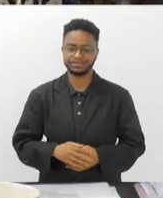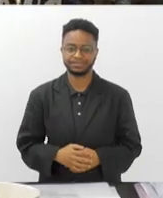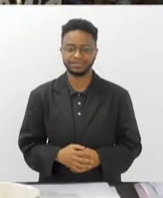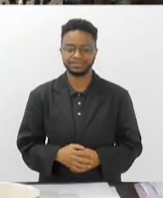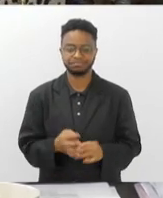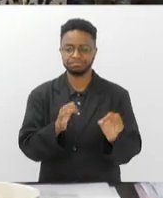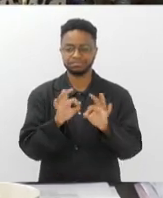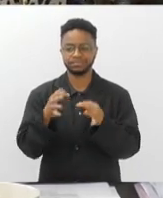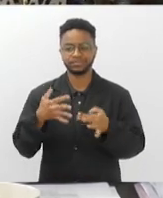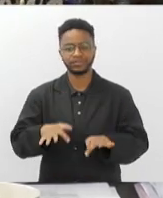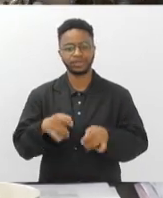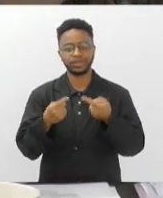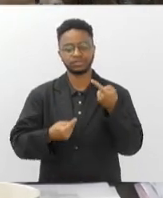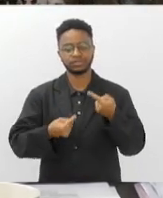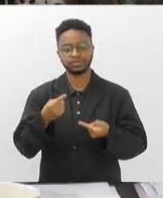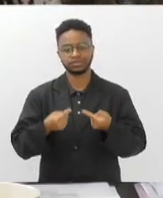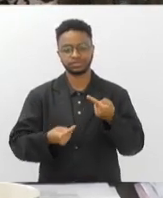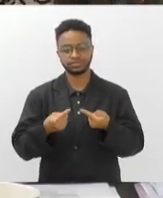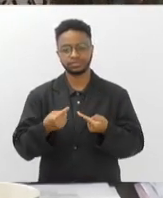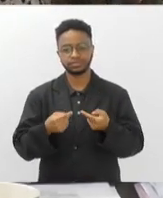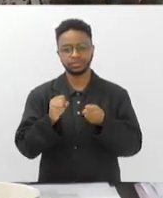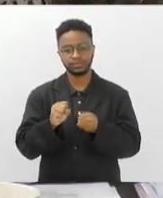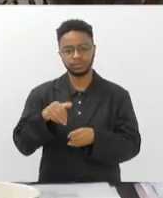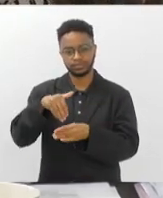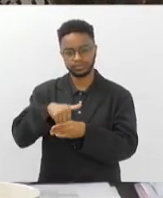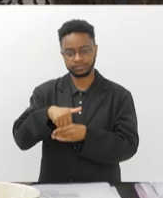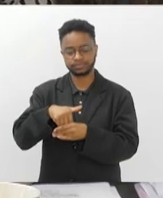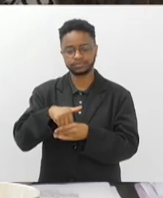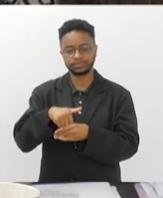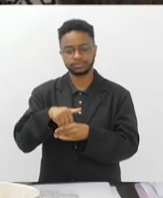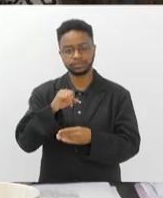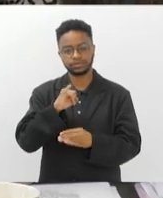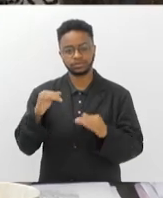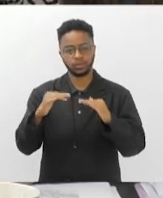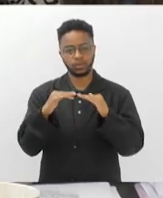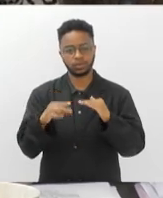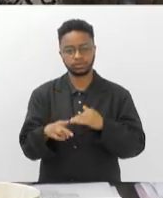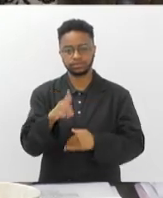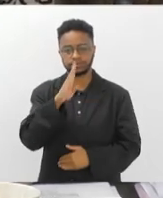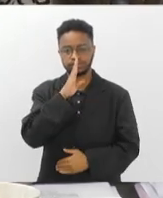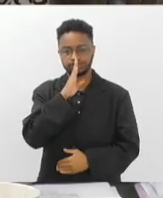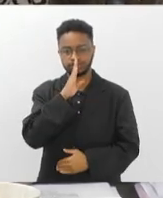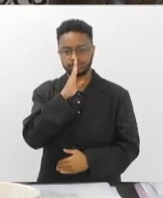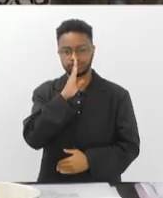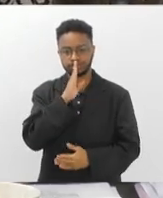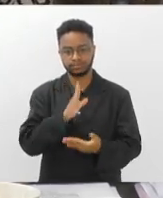Não havendo mais quem queira discutir, em votação, senhores que